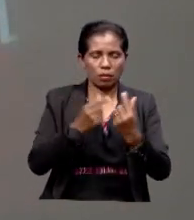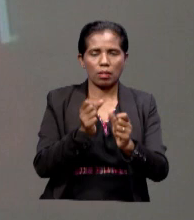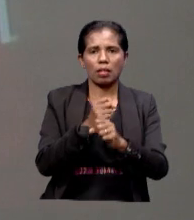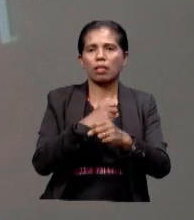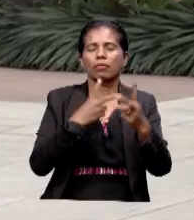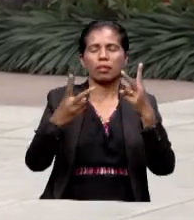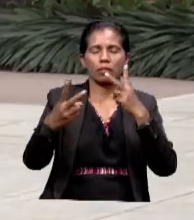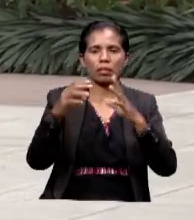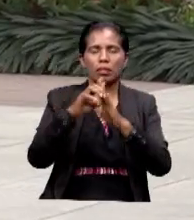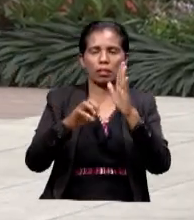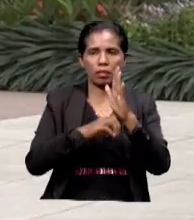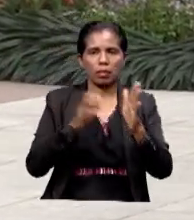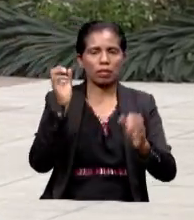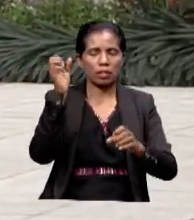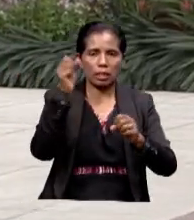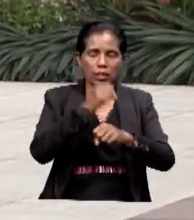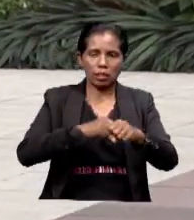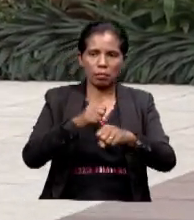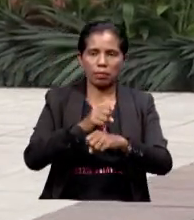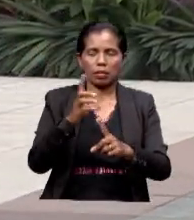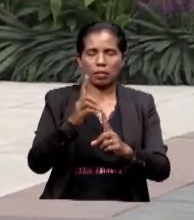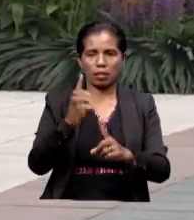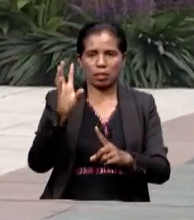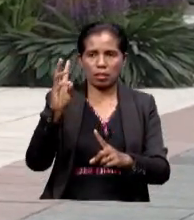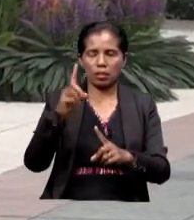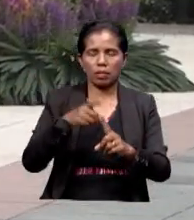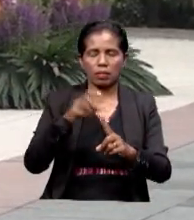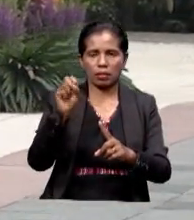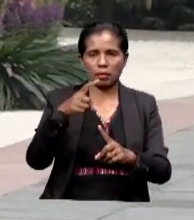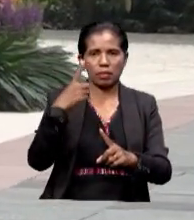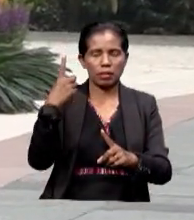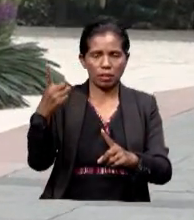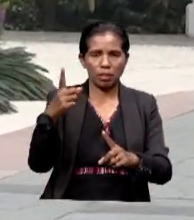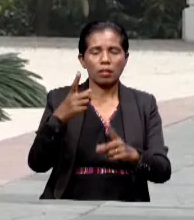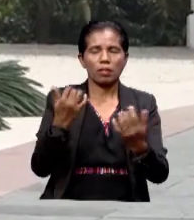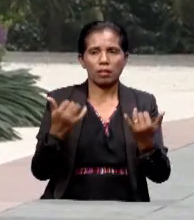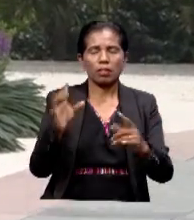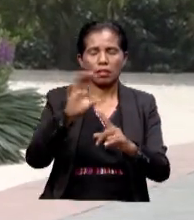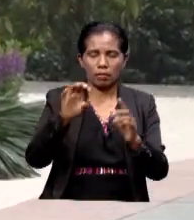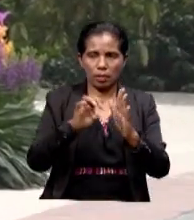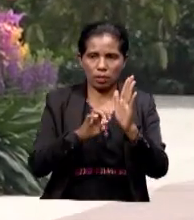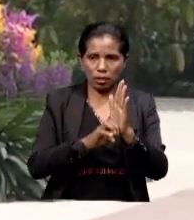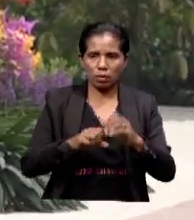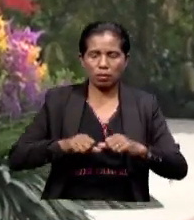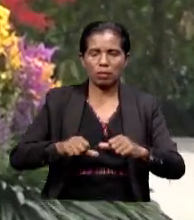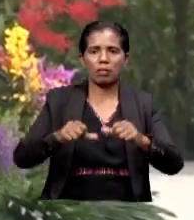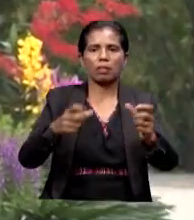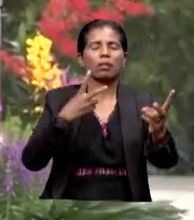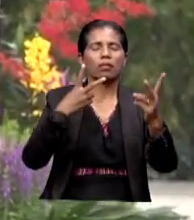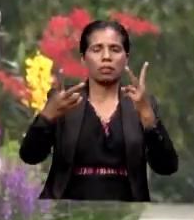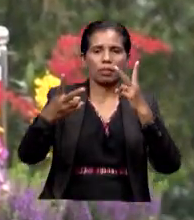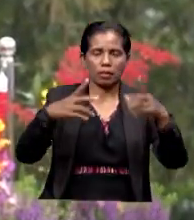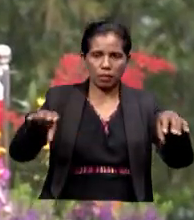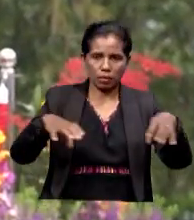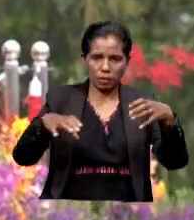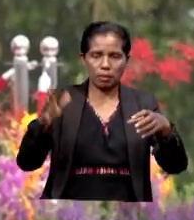Estado, para Singapura e a Loron, nem, Toloran, Sanolo, recém ida foi na Lais, nem, chefe Estado continua quedas no visita trabalho,